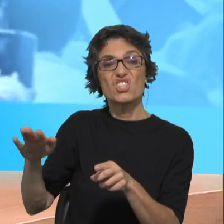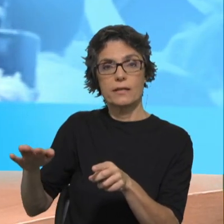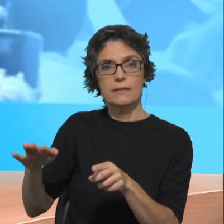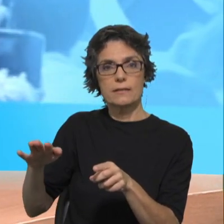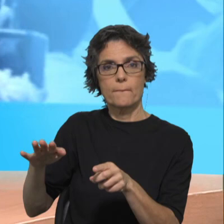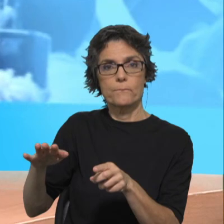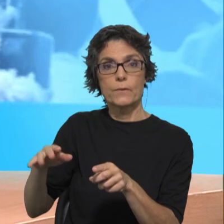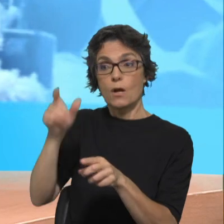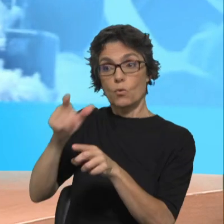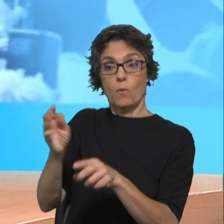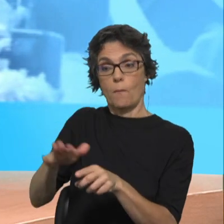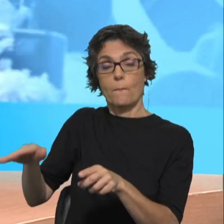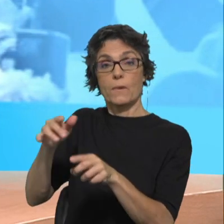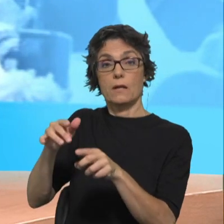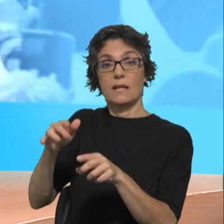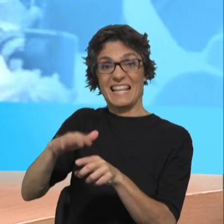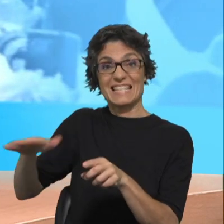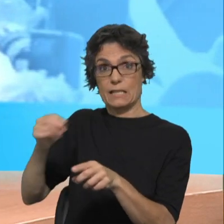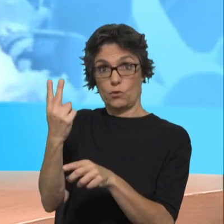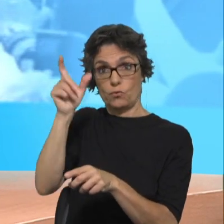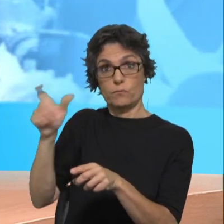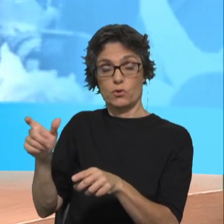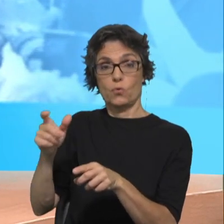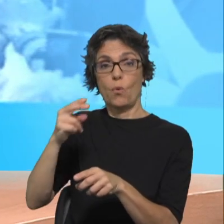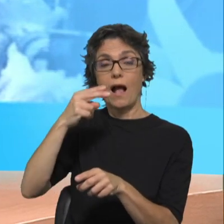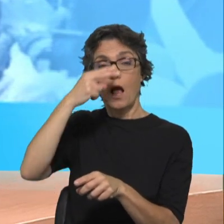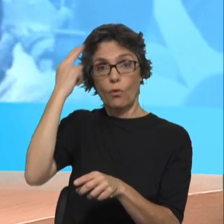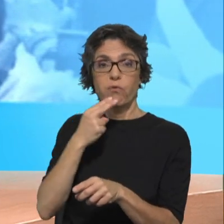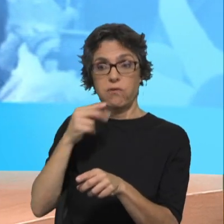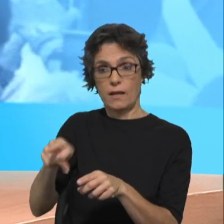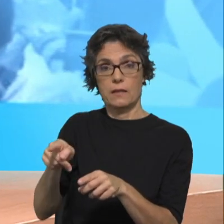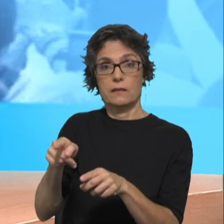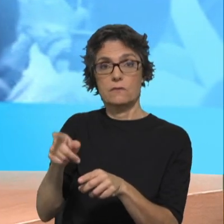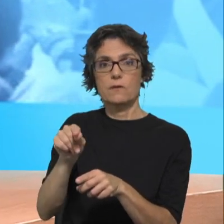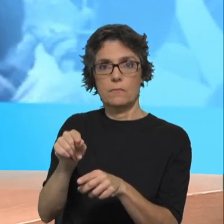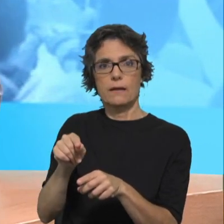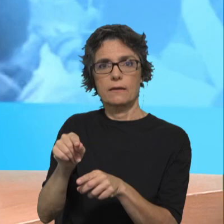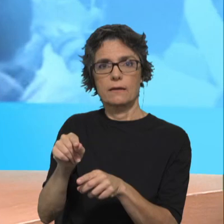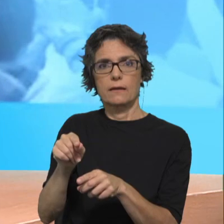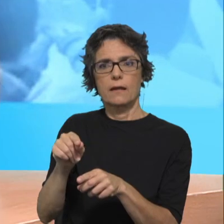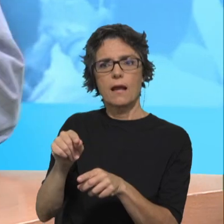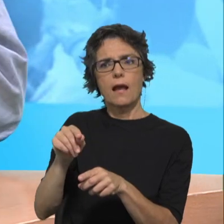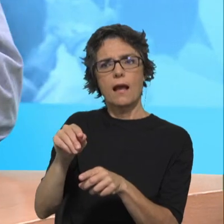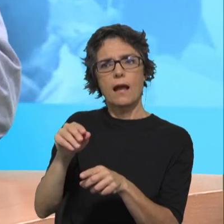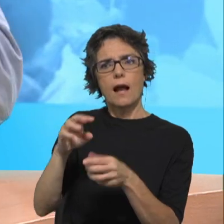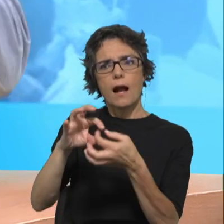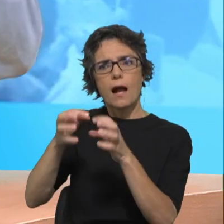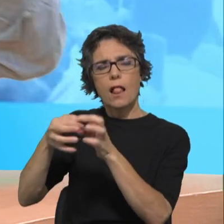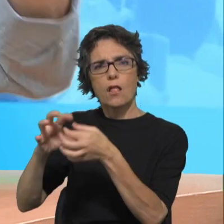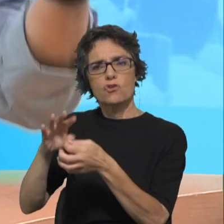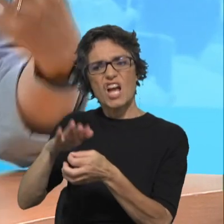simplesmente uma racionalidade religiosa que tem que lidar com estes problemas, mas também a racionalidade científica. Ou seja,